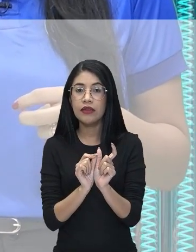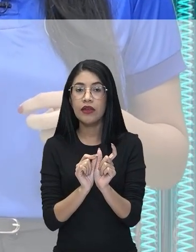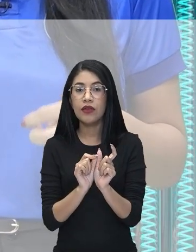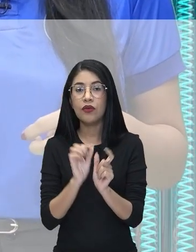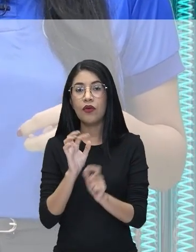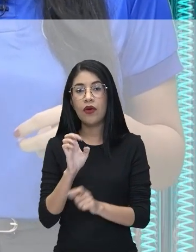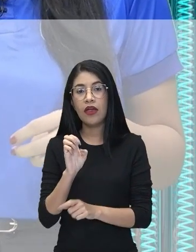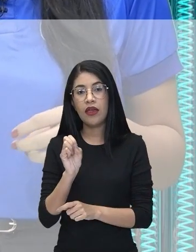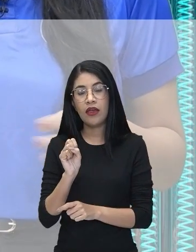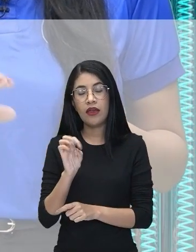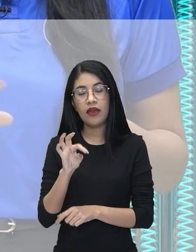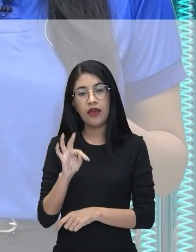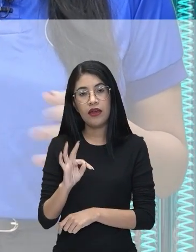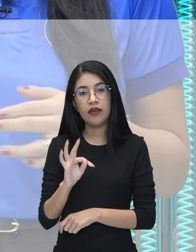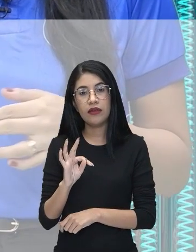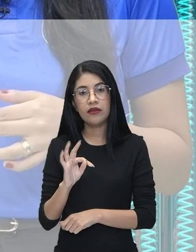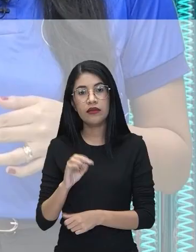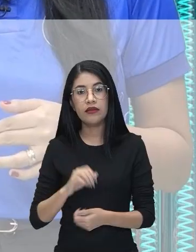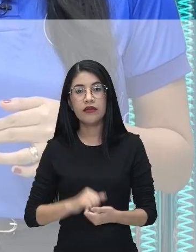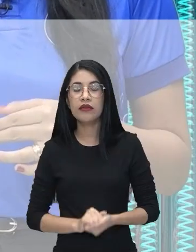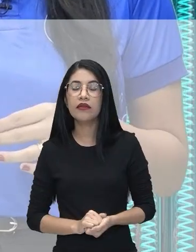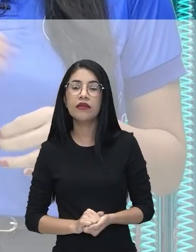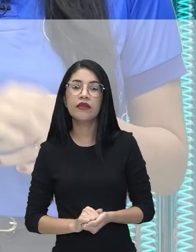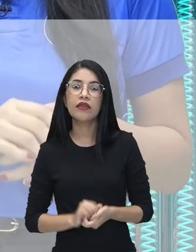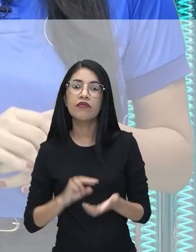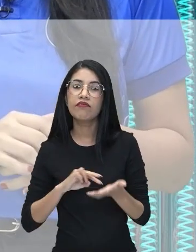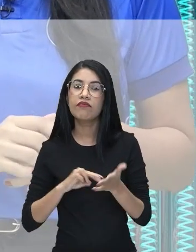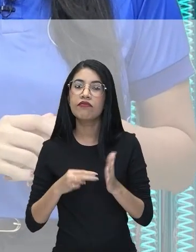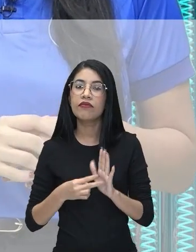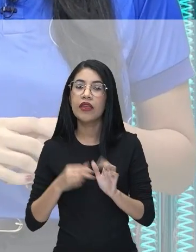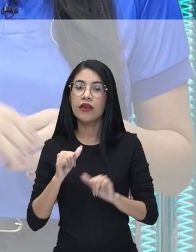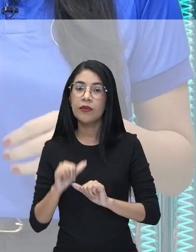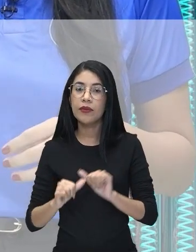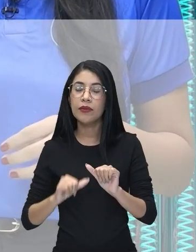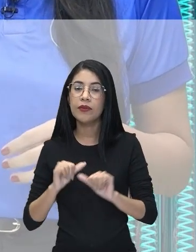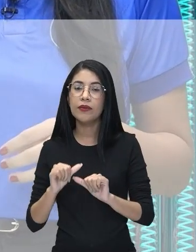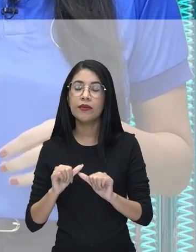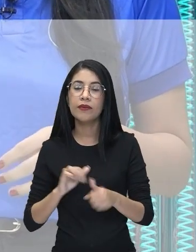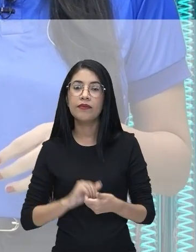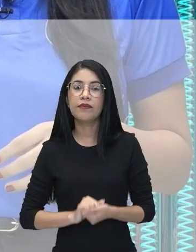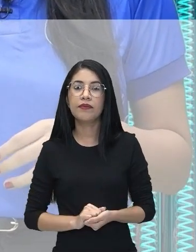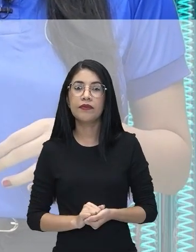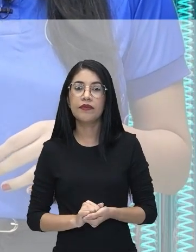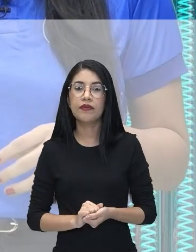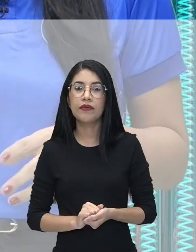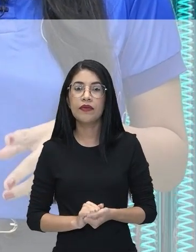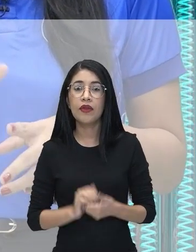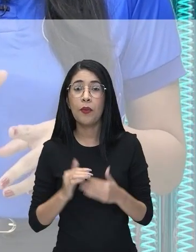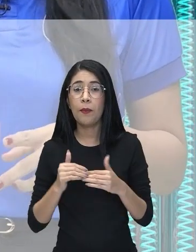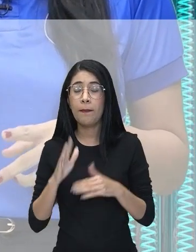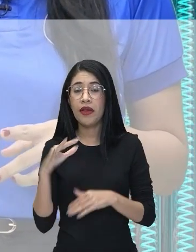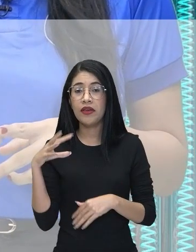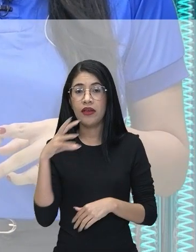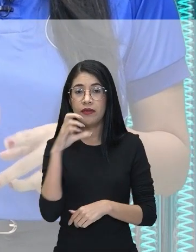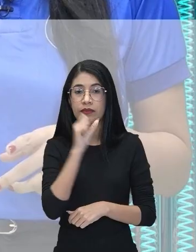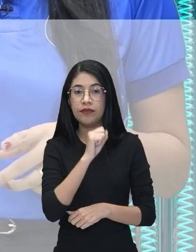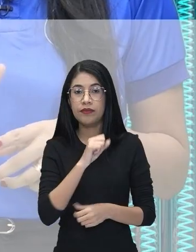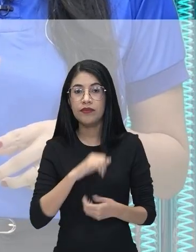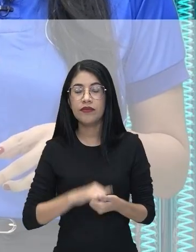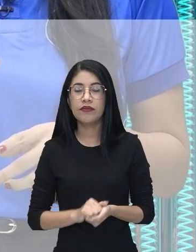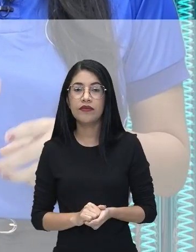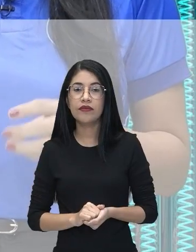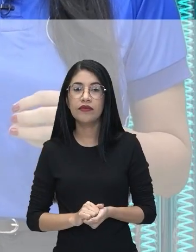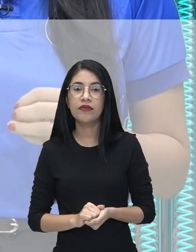esse sufixo fastest, o que aconteceu? Ele se tornou o mais rápido. Só o fast